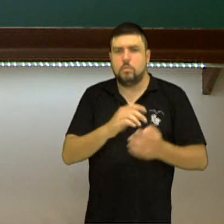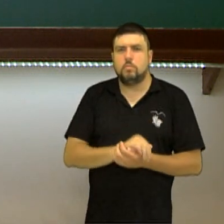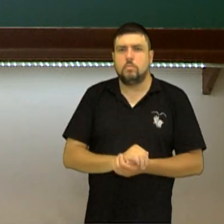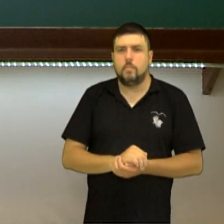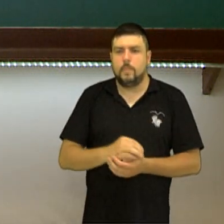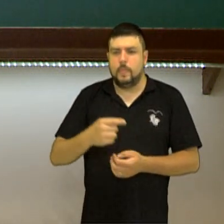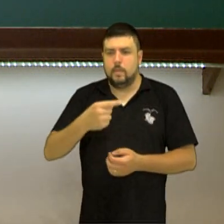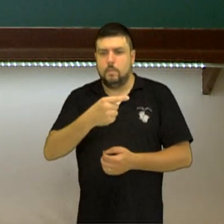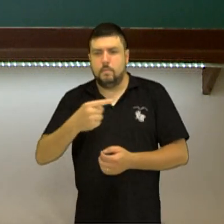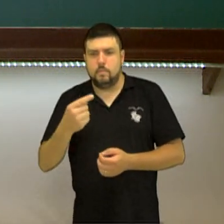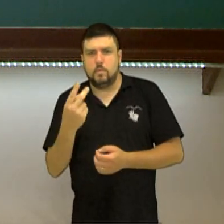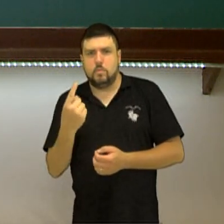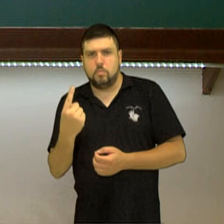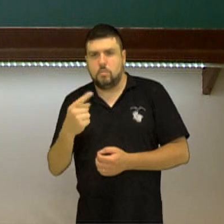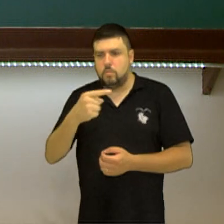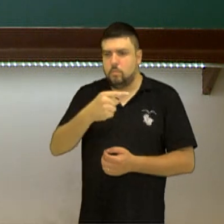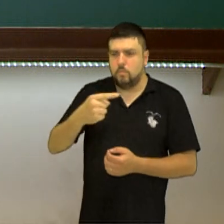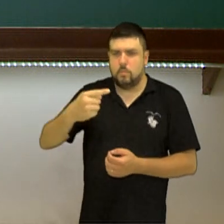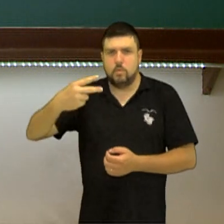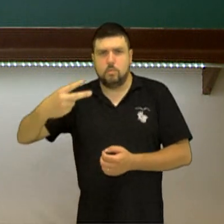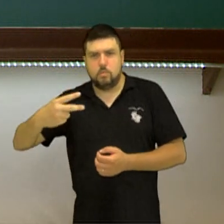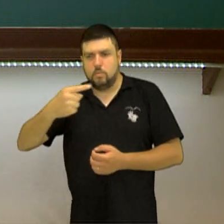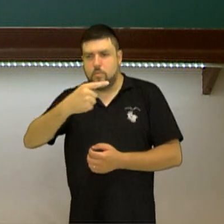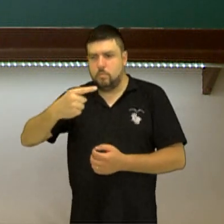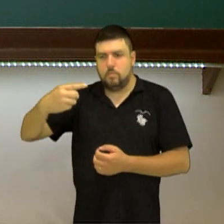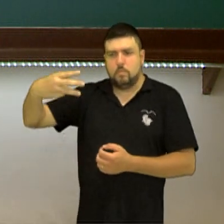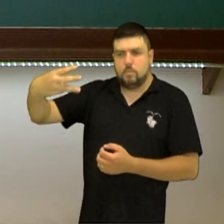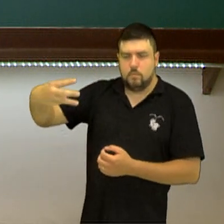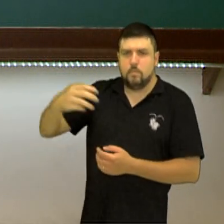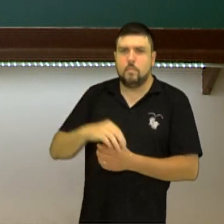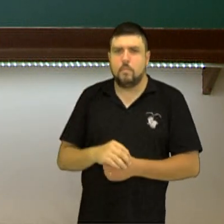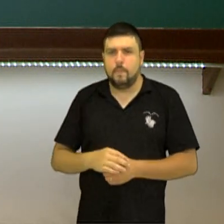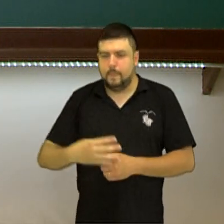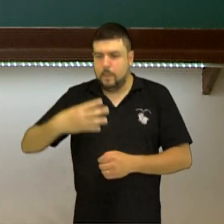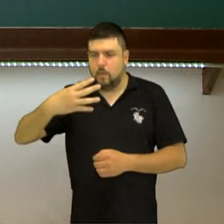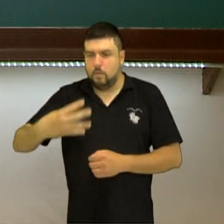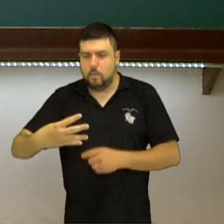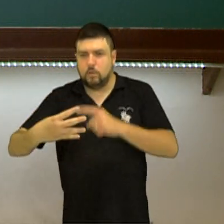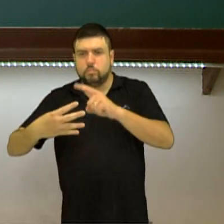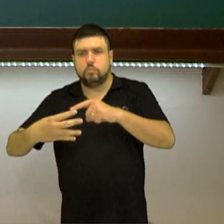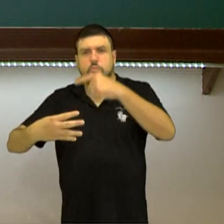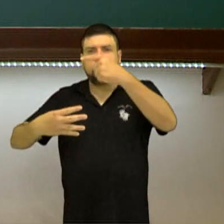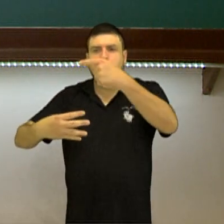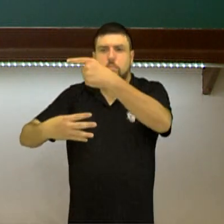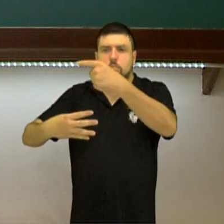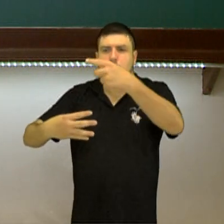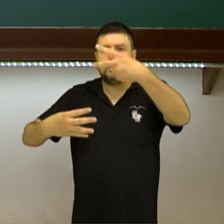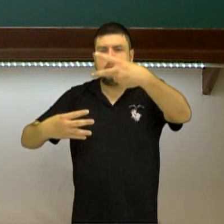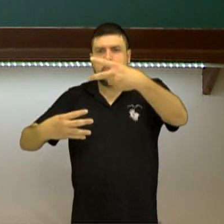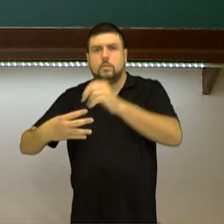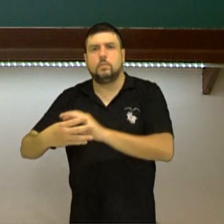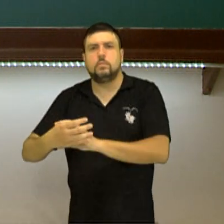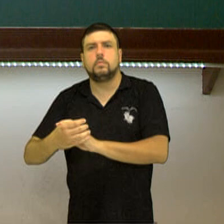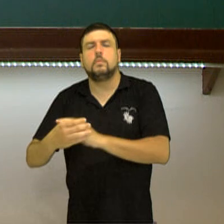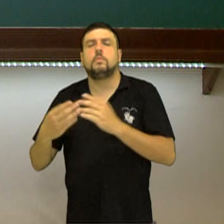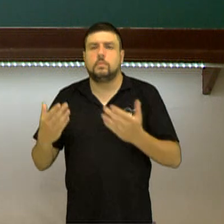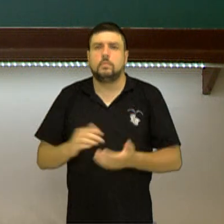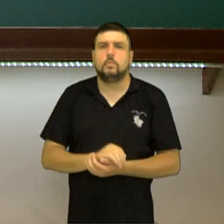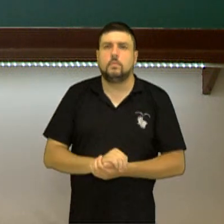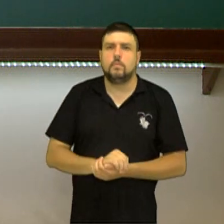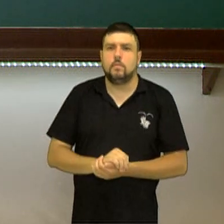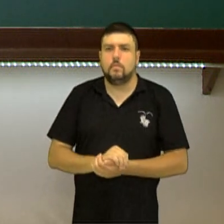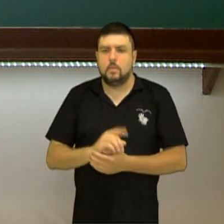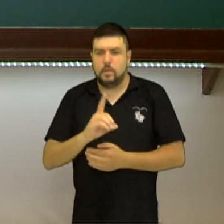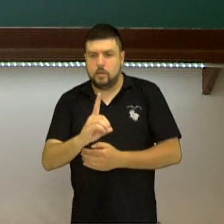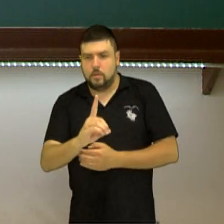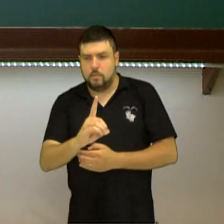classe do centésimo, décimo, centésimo, 10 elevado a menos 2, ok? Bom, por que temos que saber notação